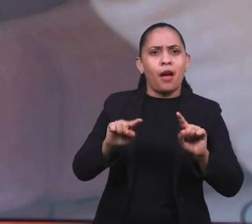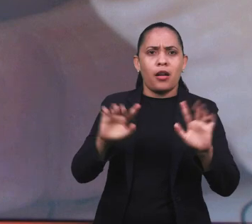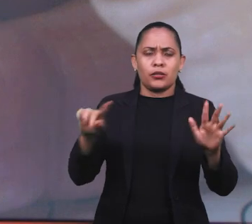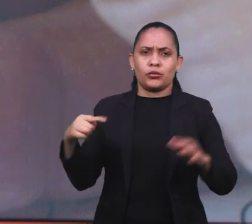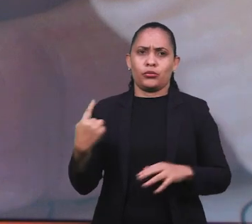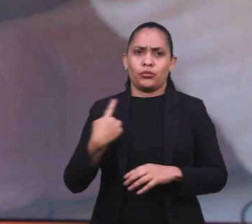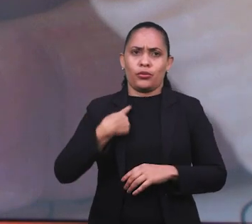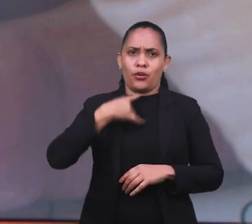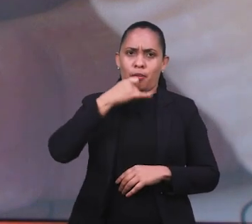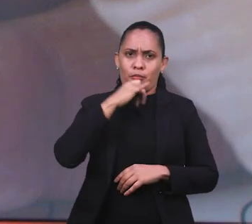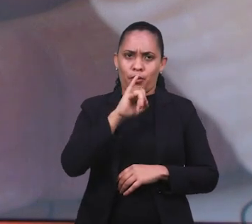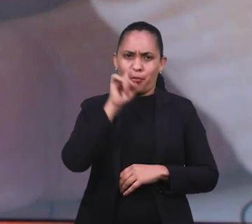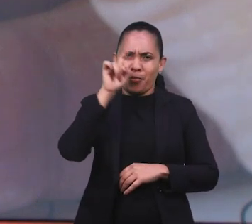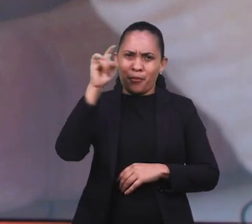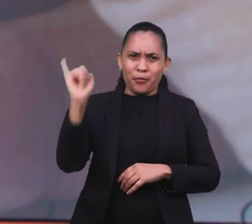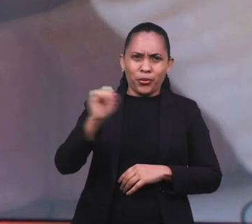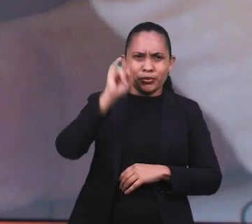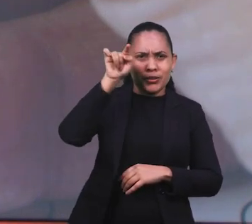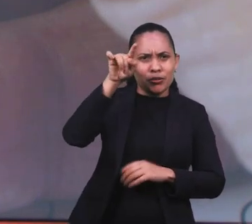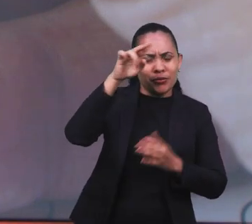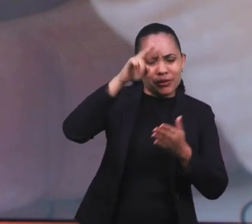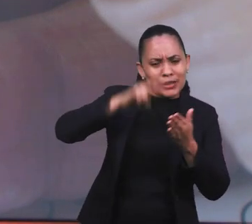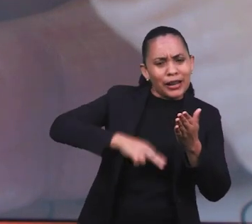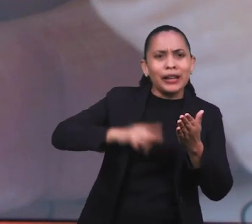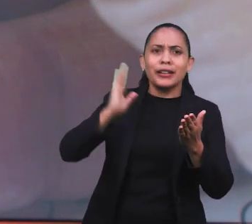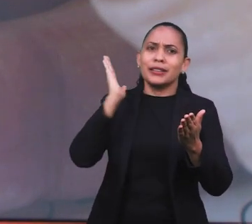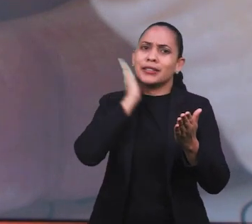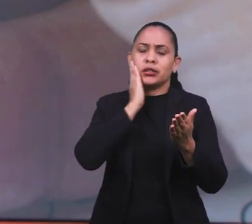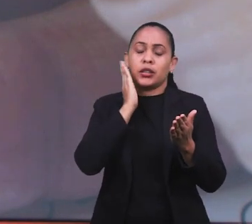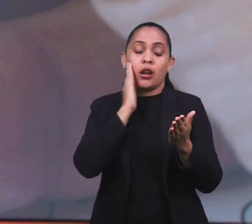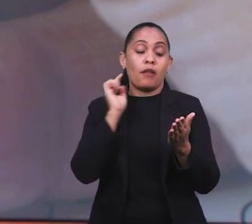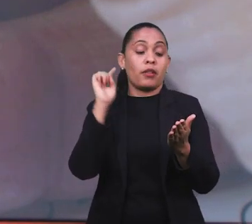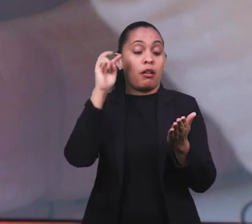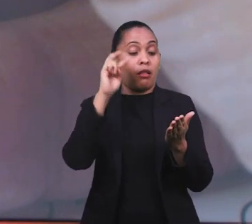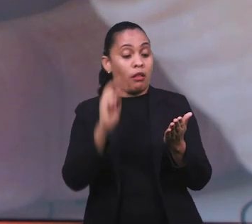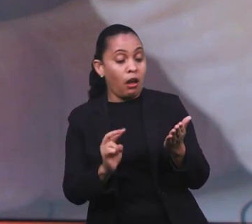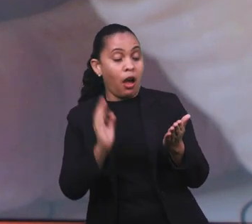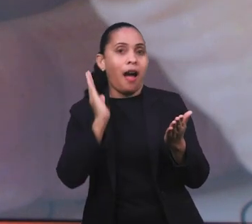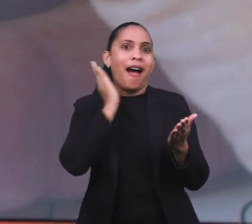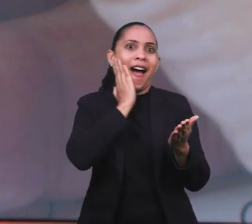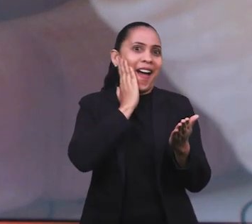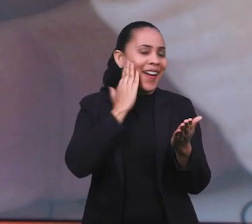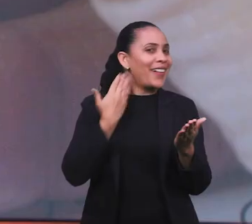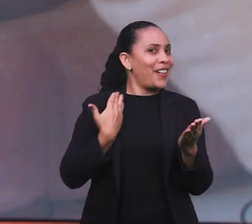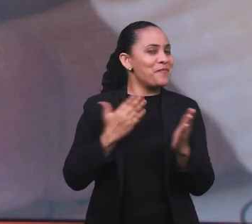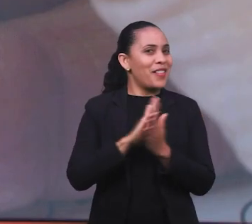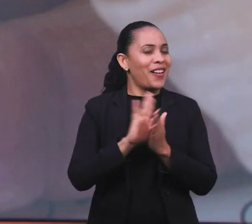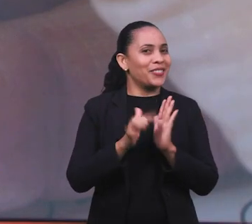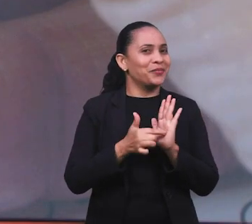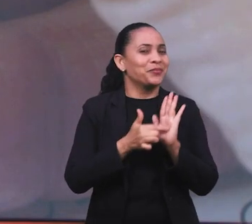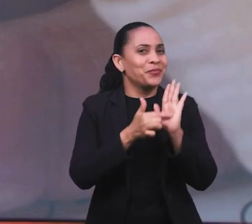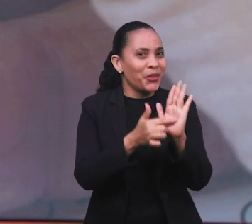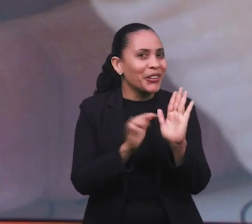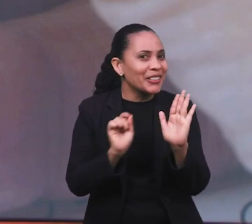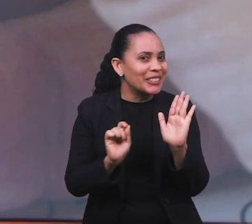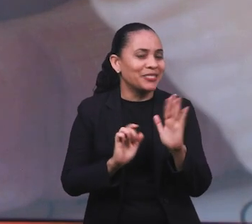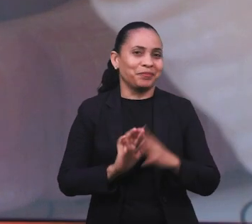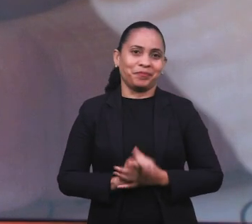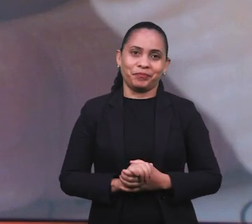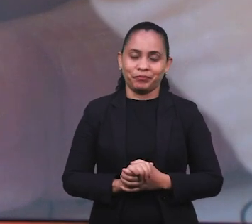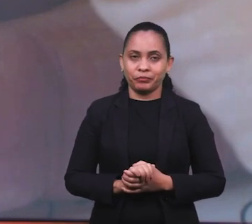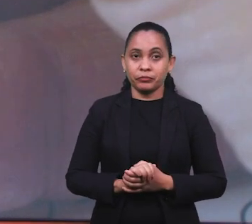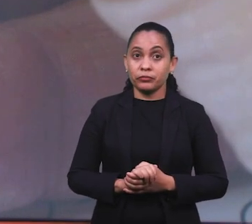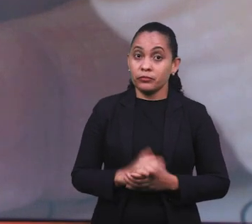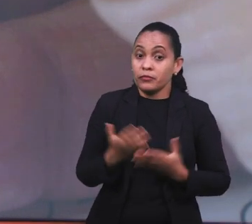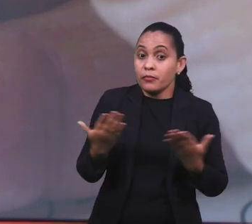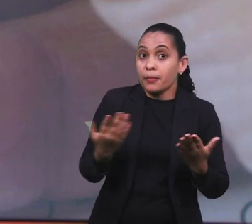destacamos aqui a importância de você ler e compreender aquilo que você está lendo. A própria palavra já nos destaca isso, né?